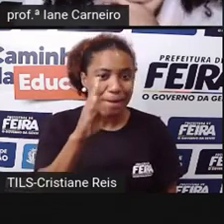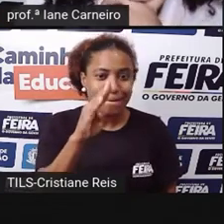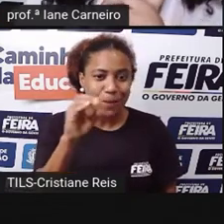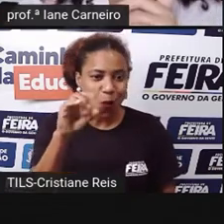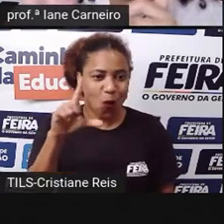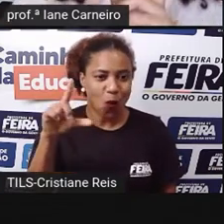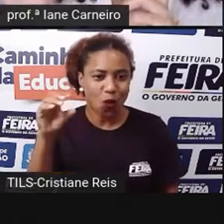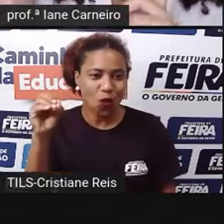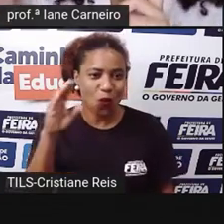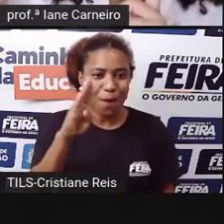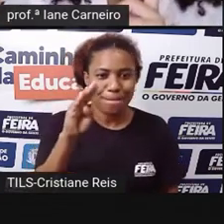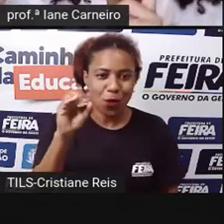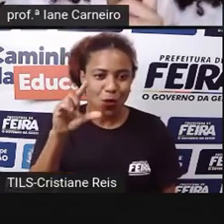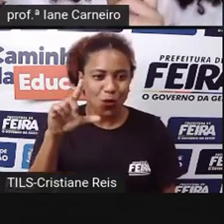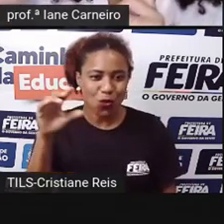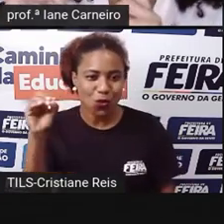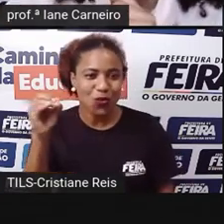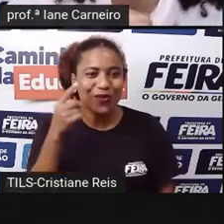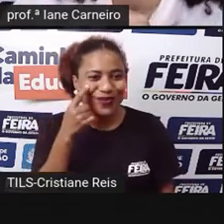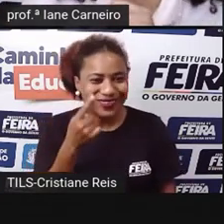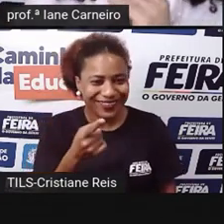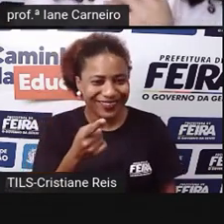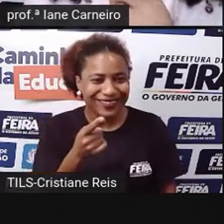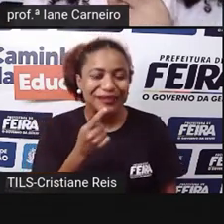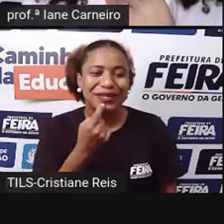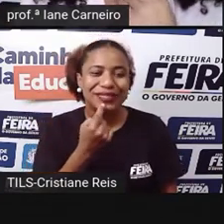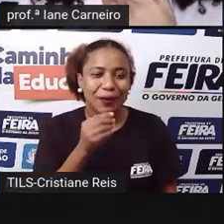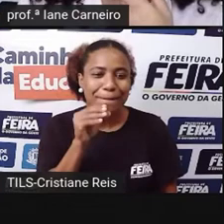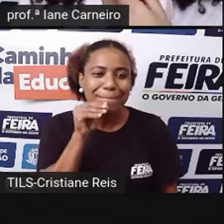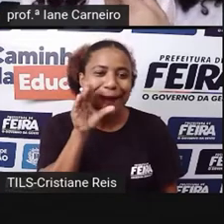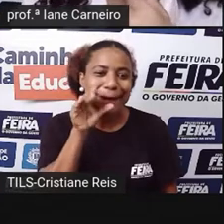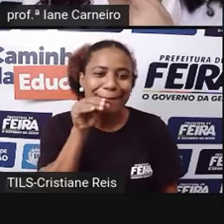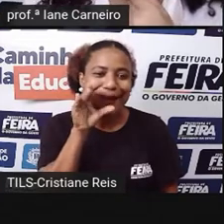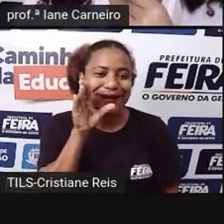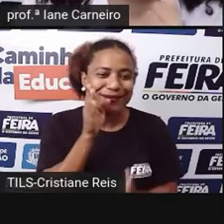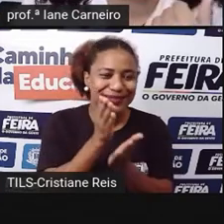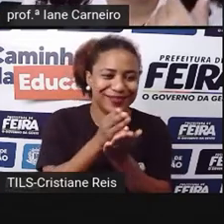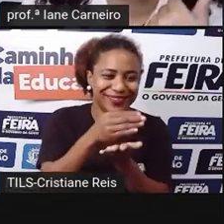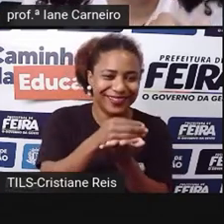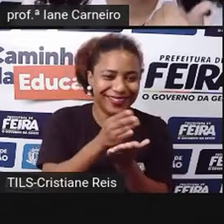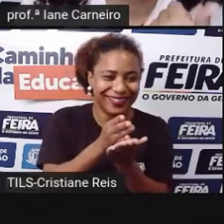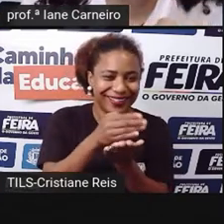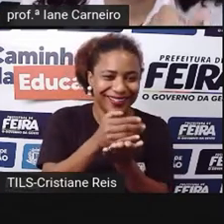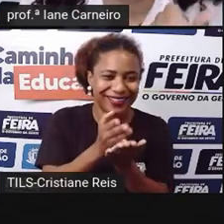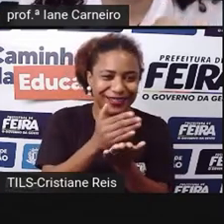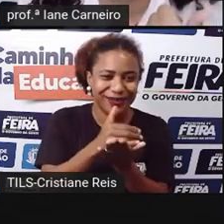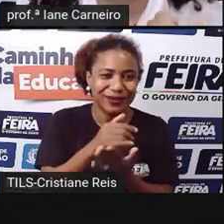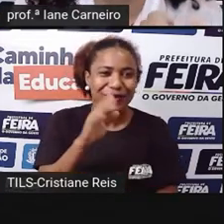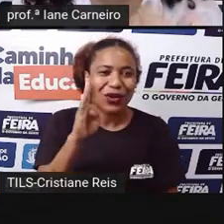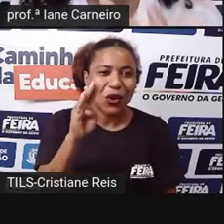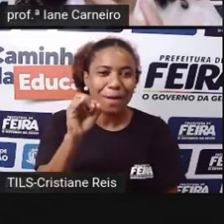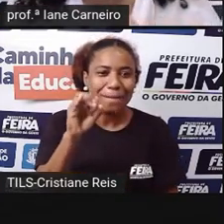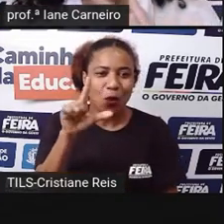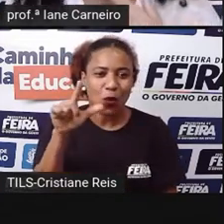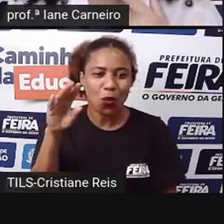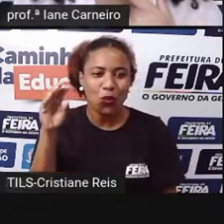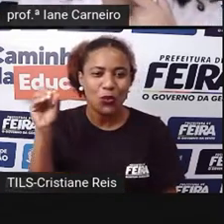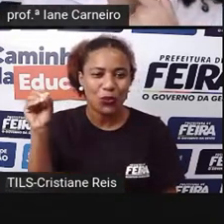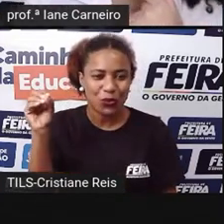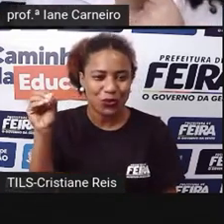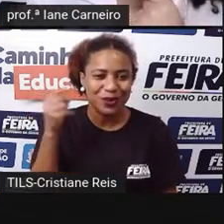bolo. Se você repetir várias vezes a palavra lobo, vai aparecer o bolo aí, ó. Lobo, lobo, lobo,